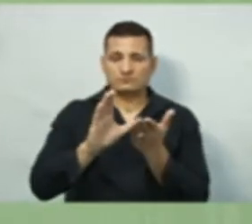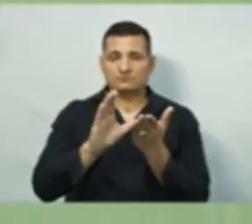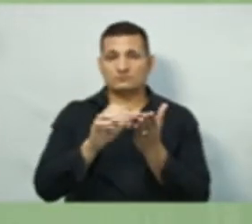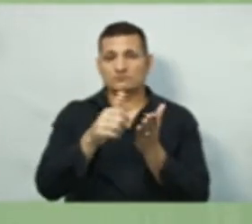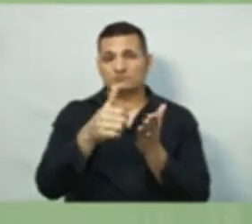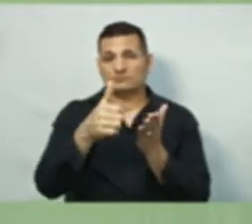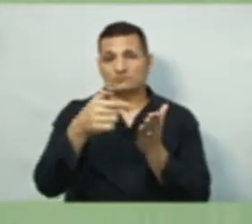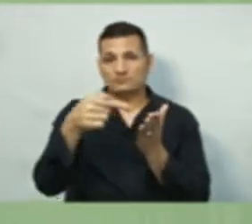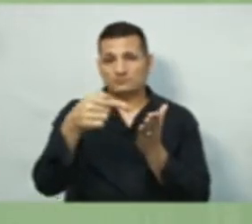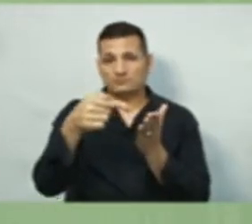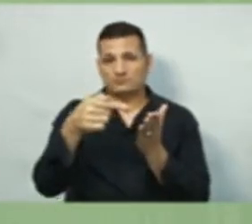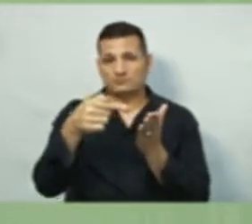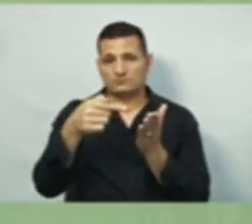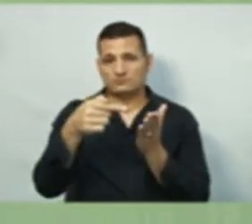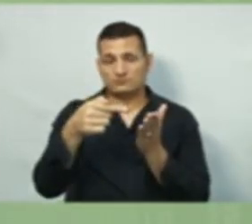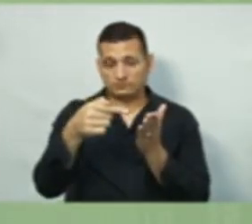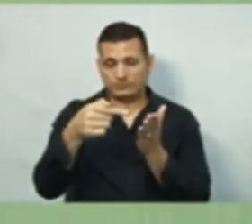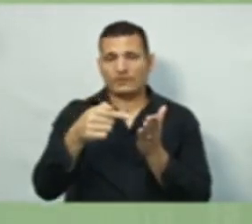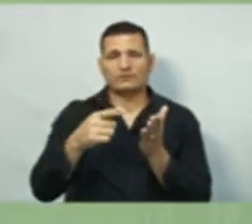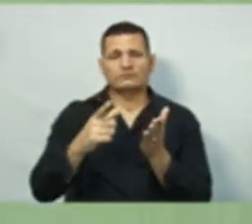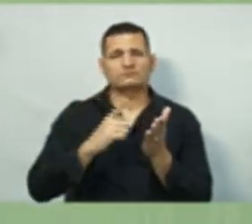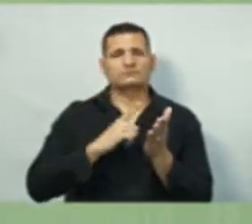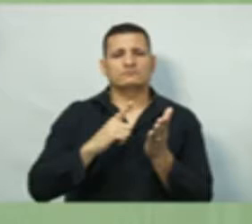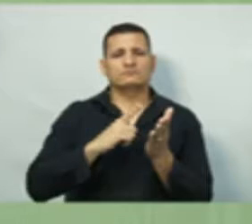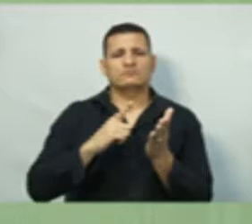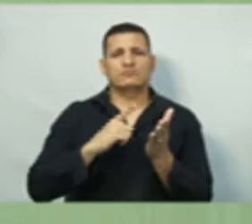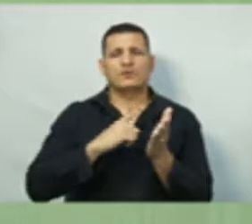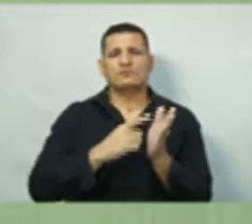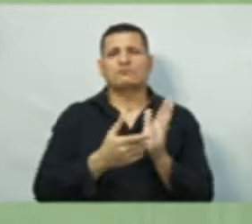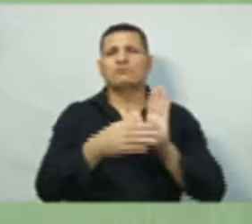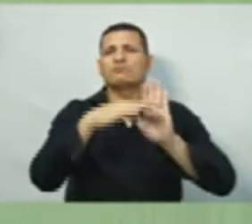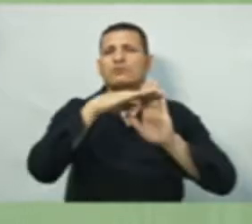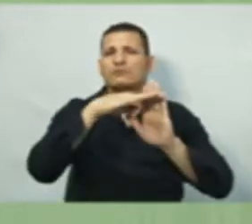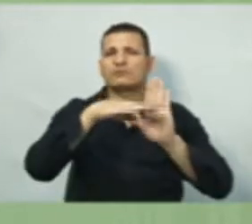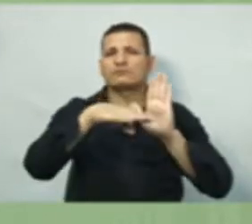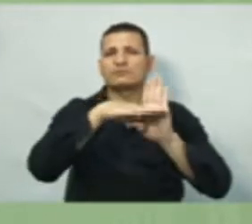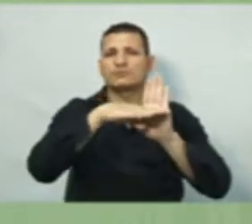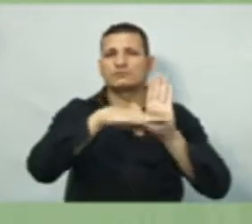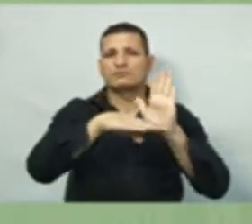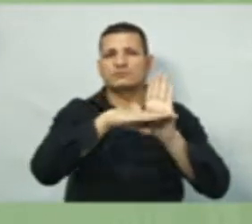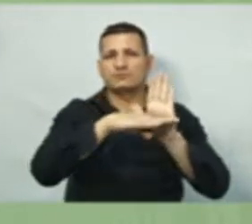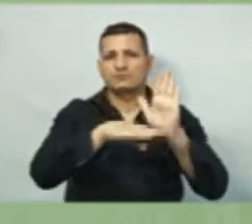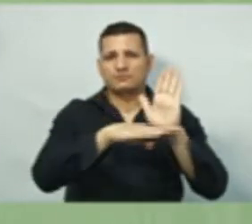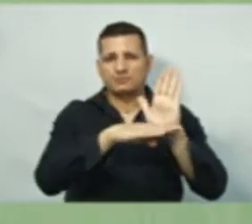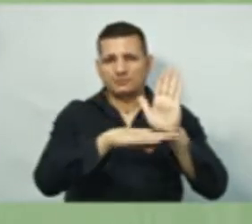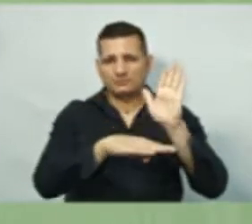a divisão em seções, para melhor definir as normas legais.